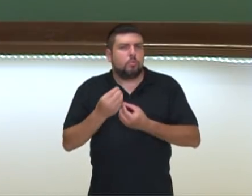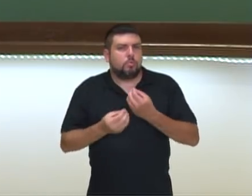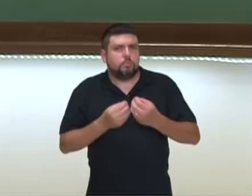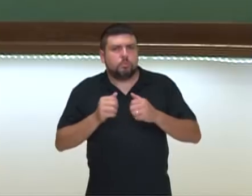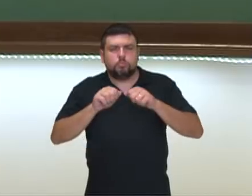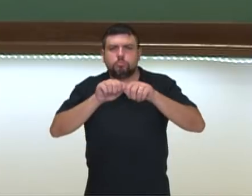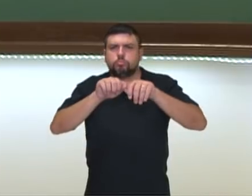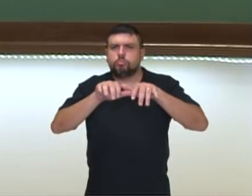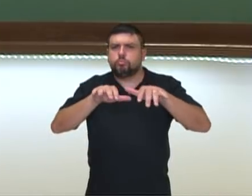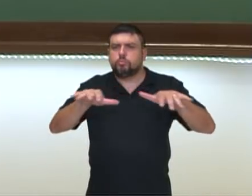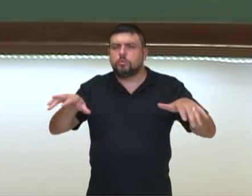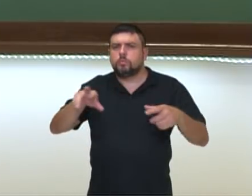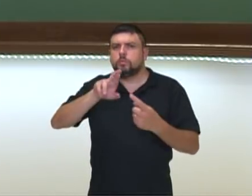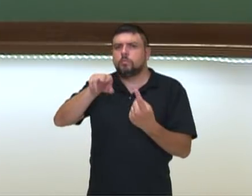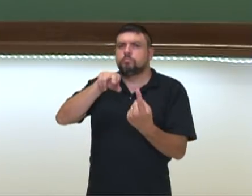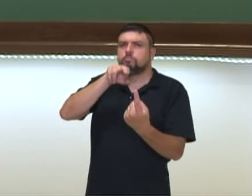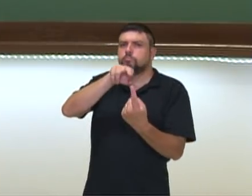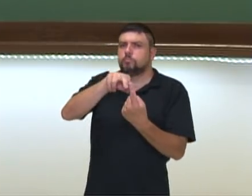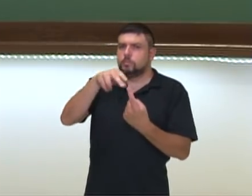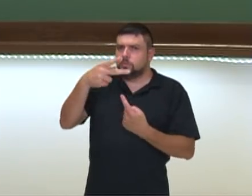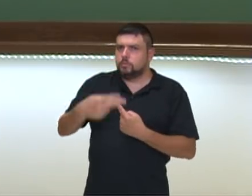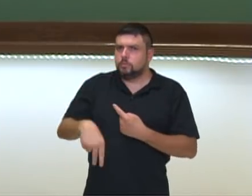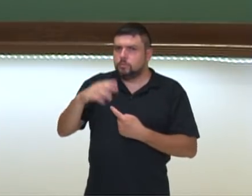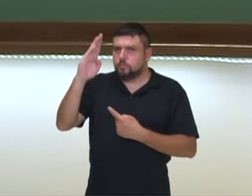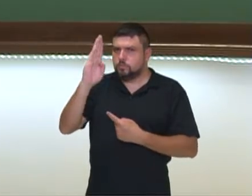esporte referência que é hoje no nosso país.